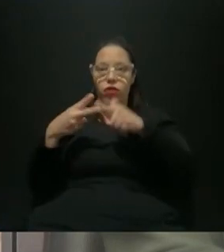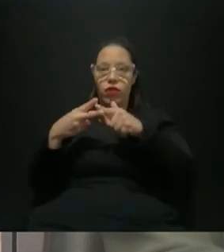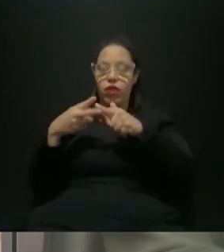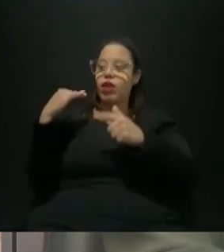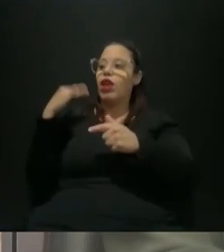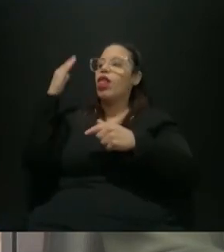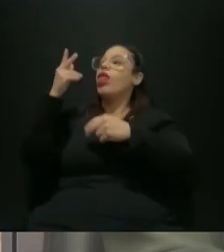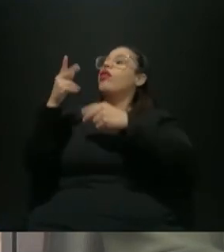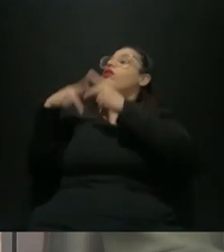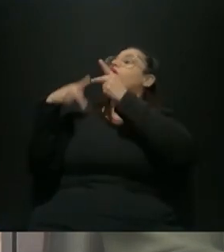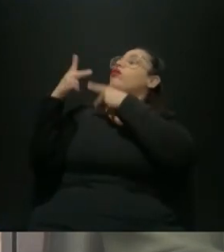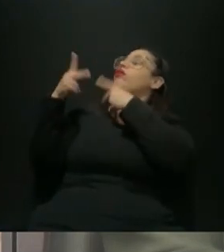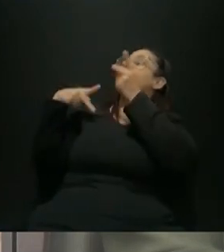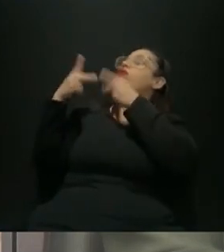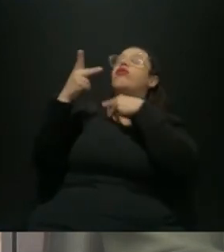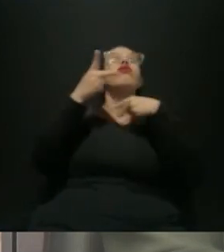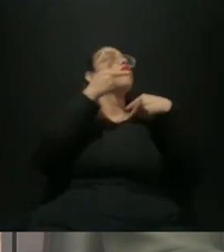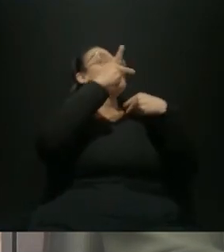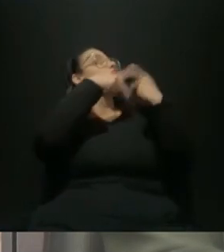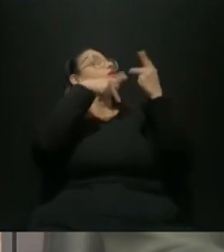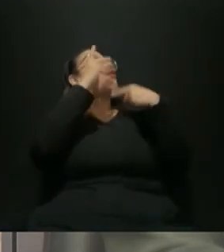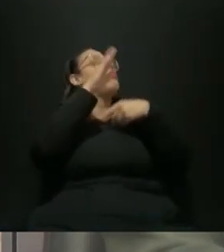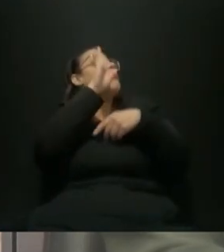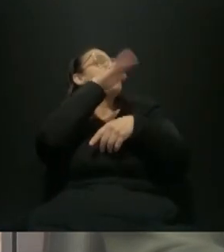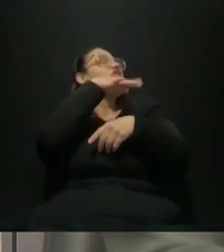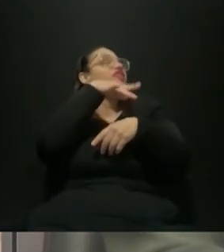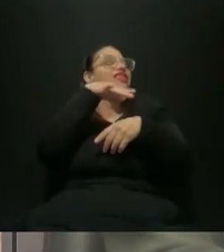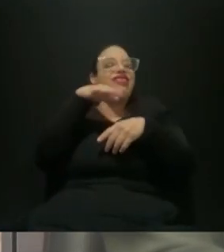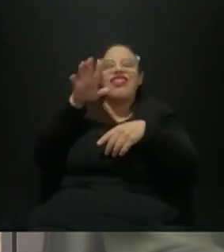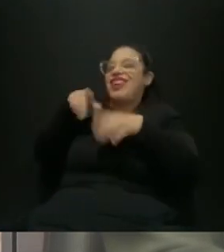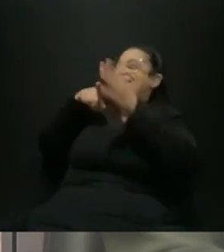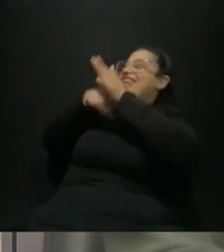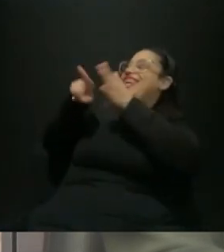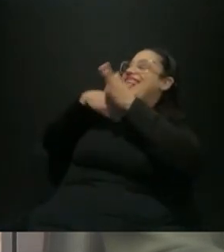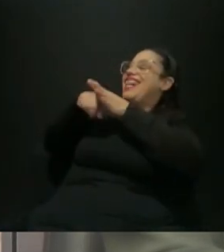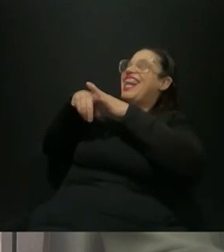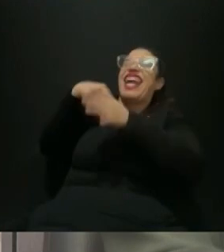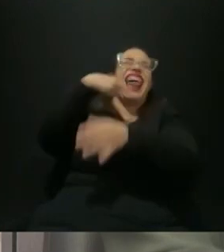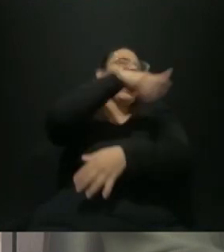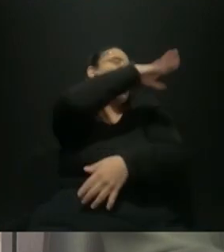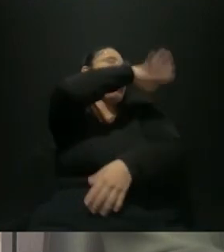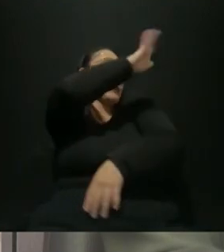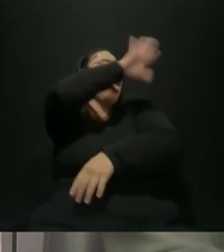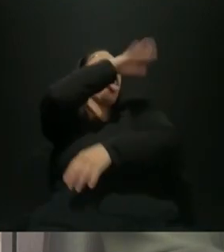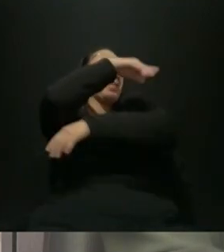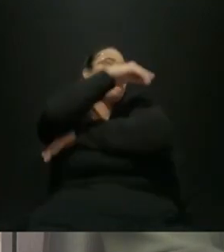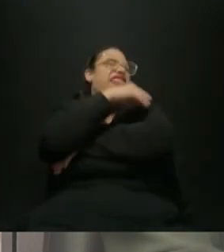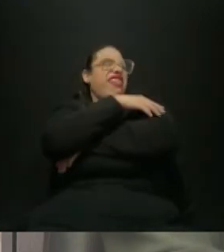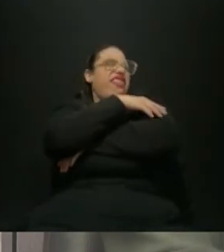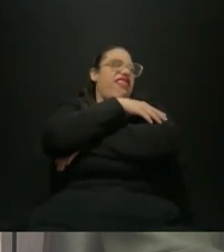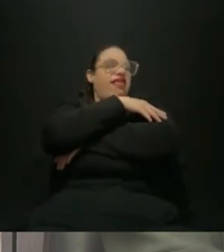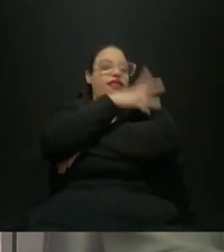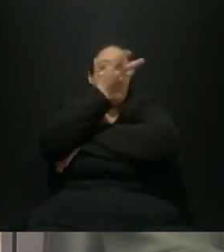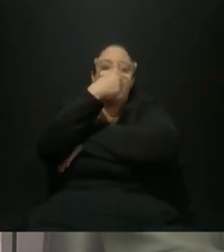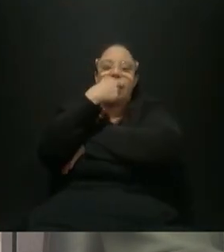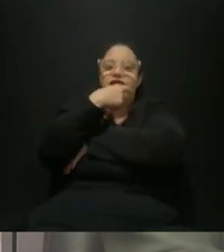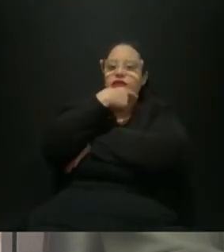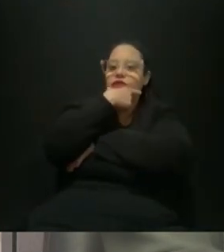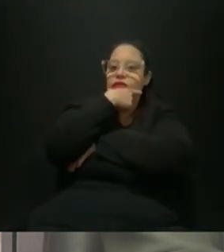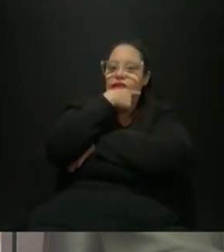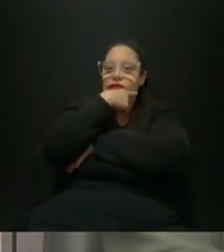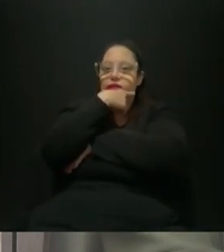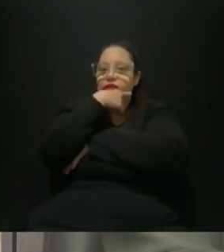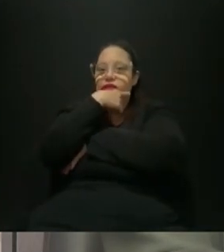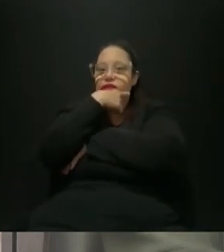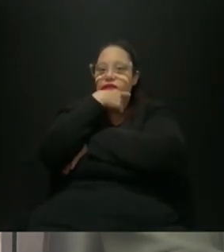e um tratando o outro como criança e respondendo, isso daí é birra. E aí termina, e até na hora você está dando risada porque é um